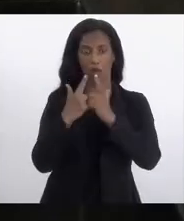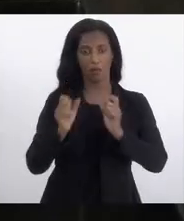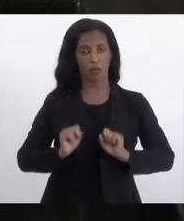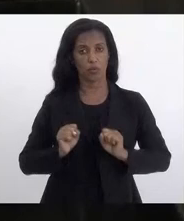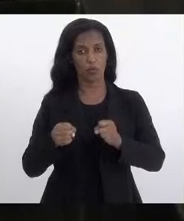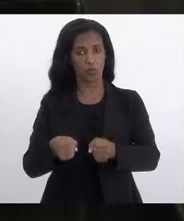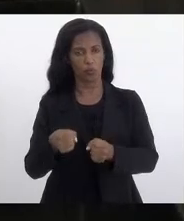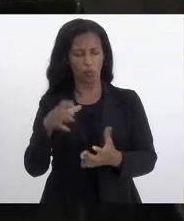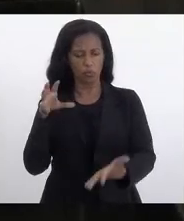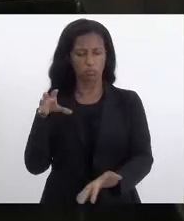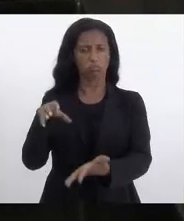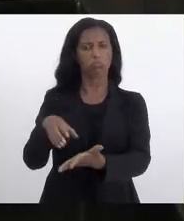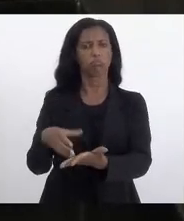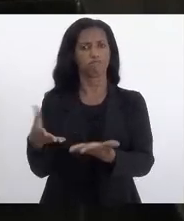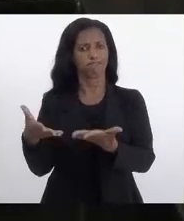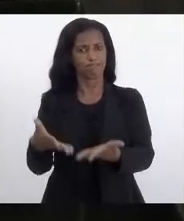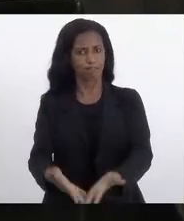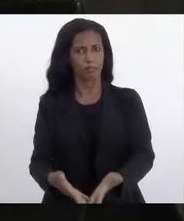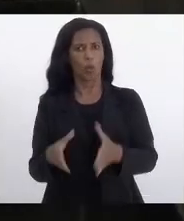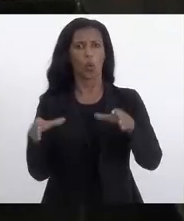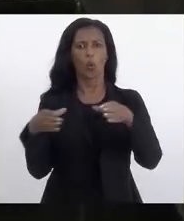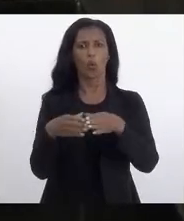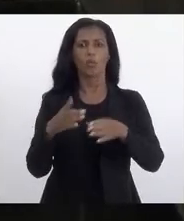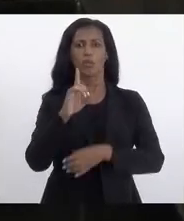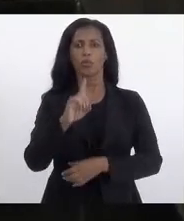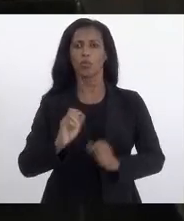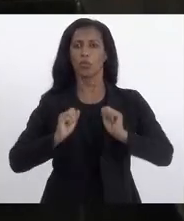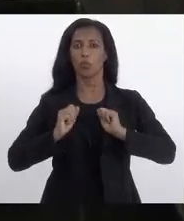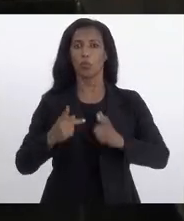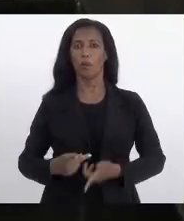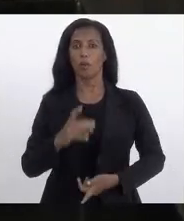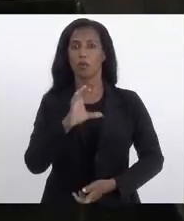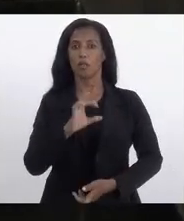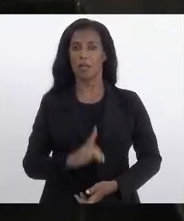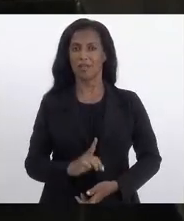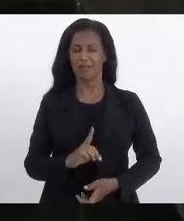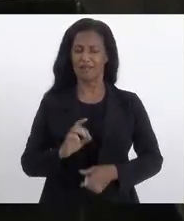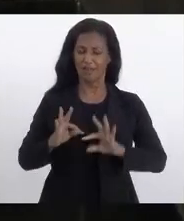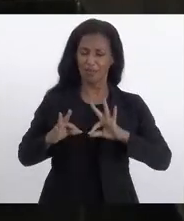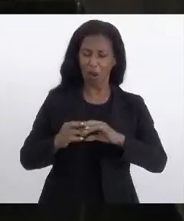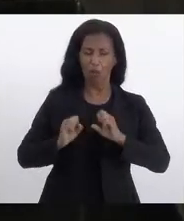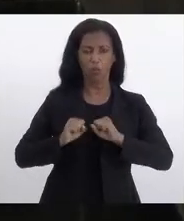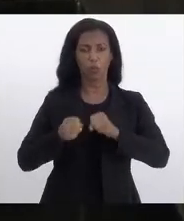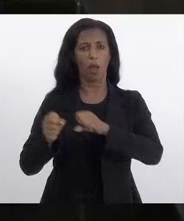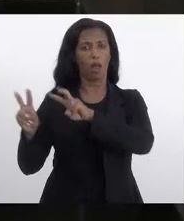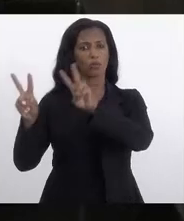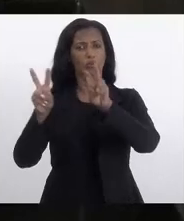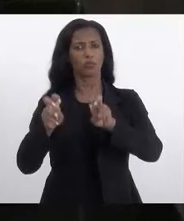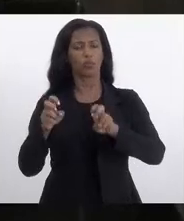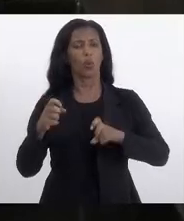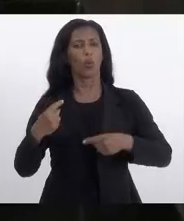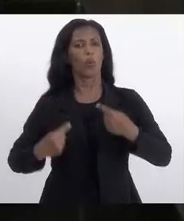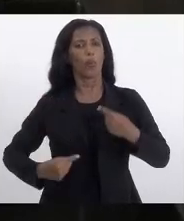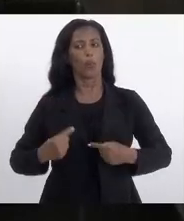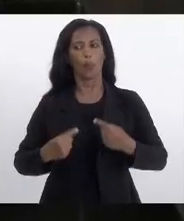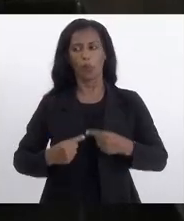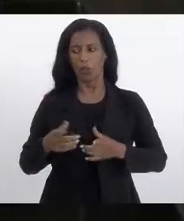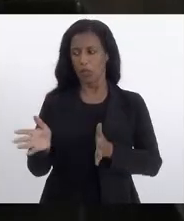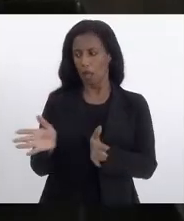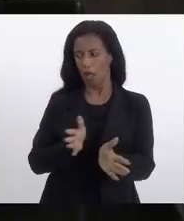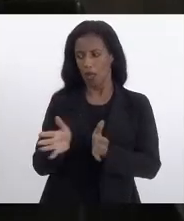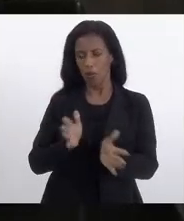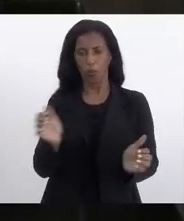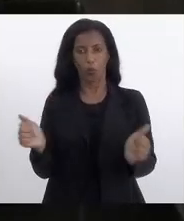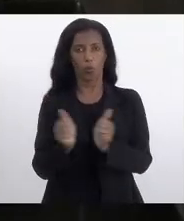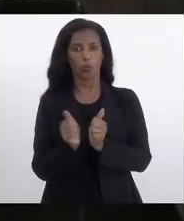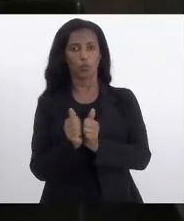esforço concentrado, Comissão de Direitos Humanos e Cidadania, Comissão de Assuntos de Polícia, articularam em